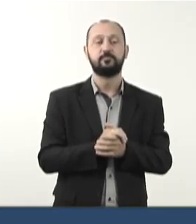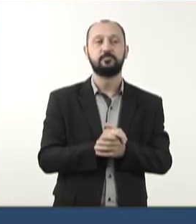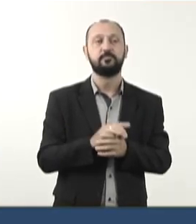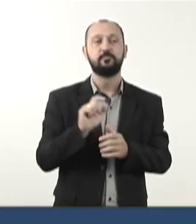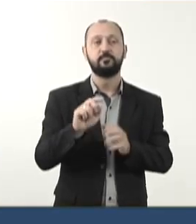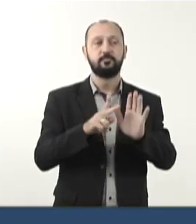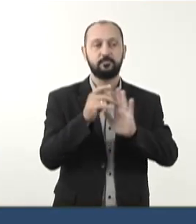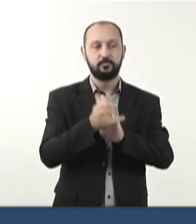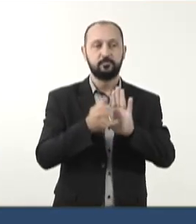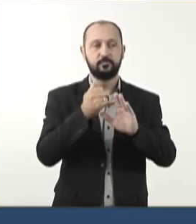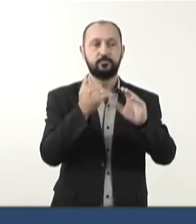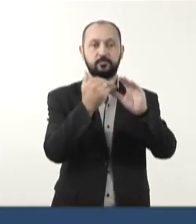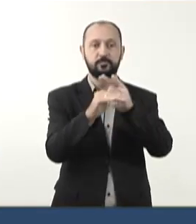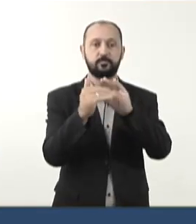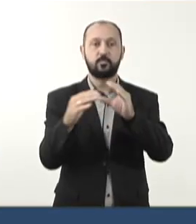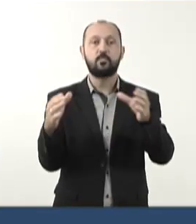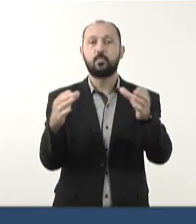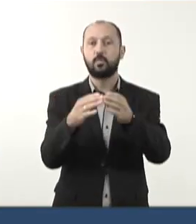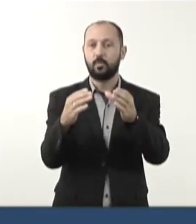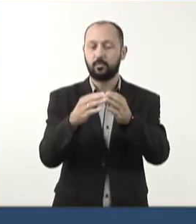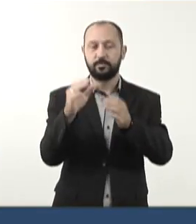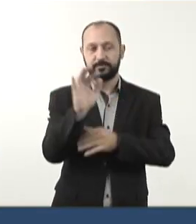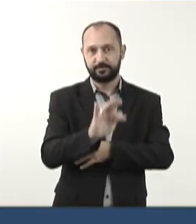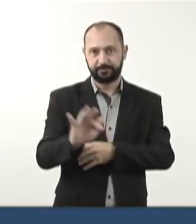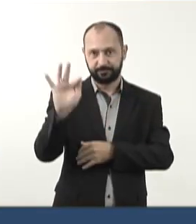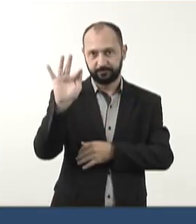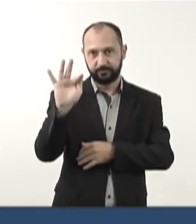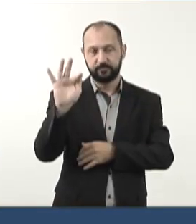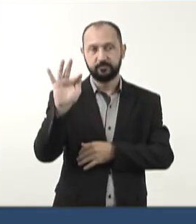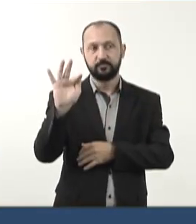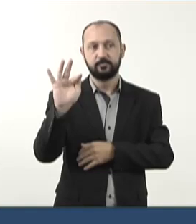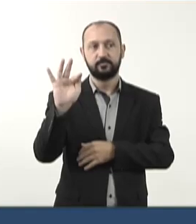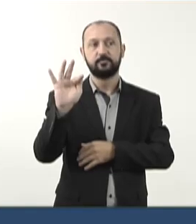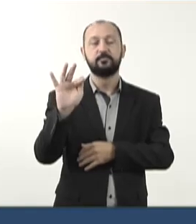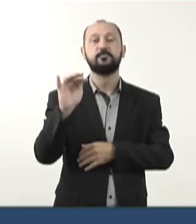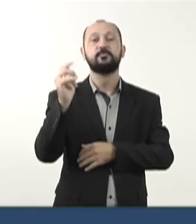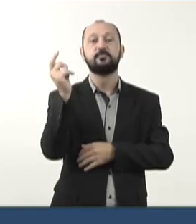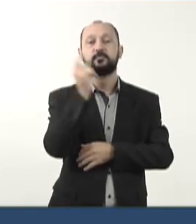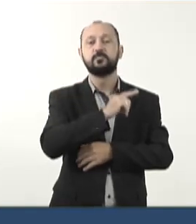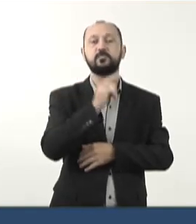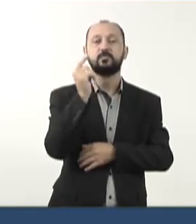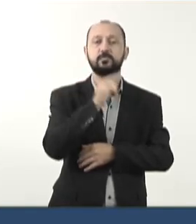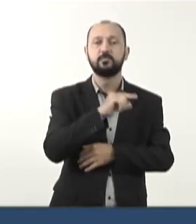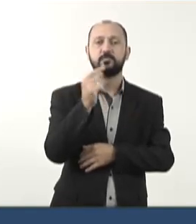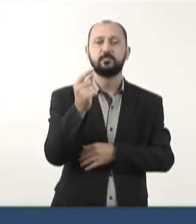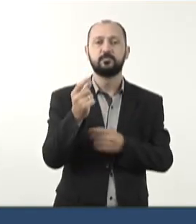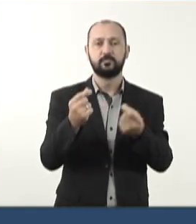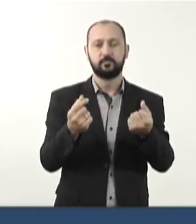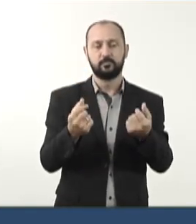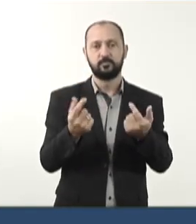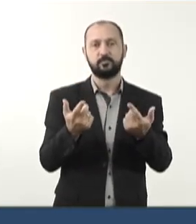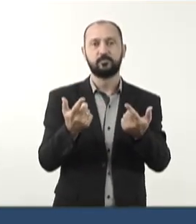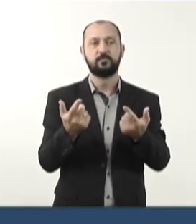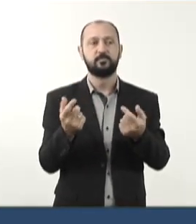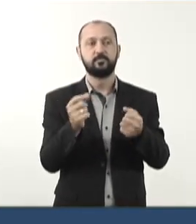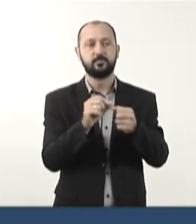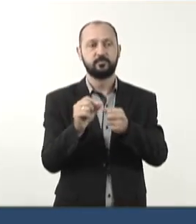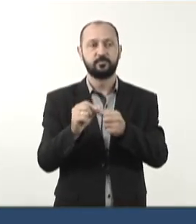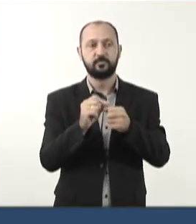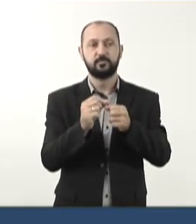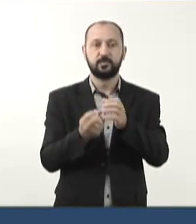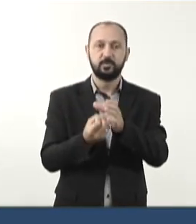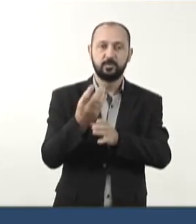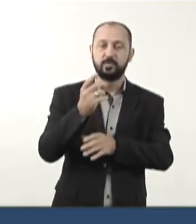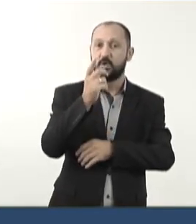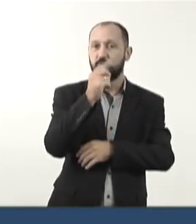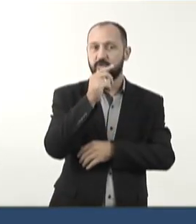esse projeto e encaminhou para a bancada federal para conseguir esse recurso para poder fazer uma